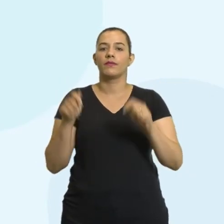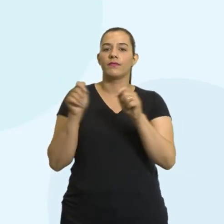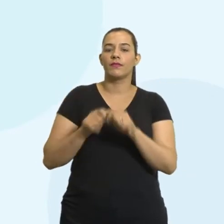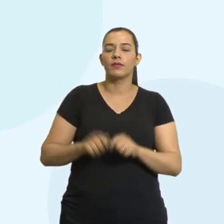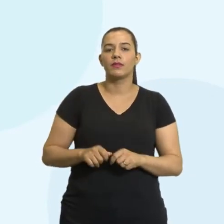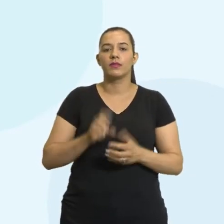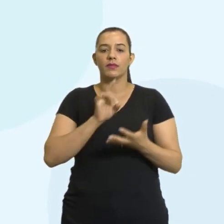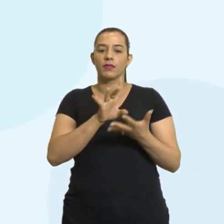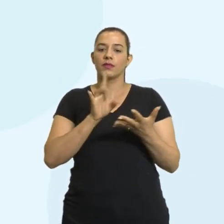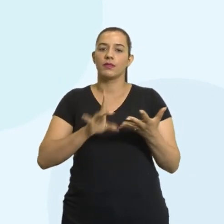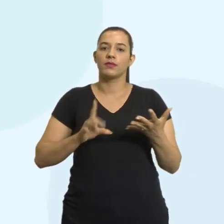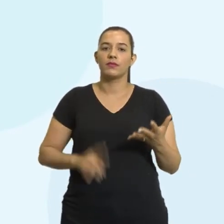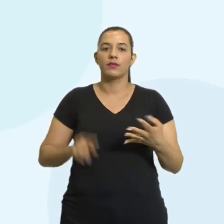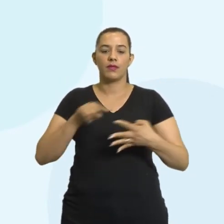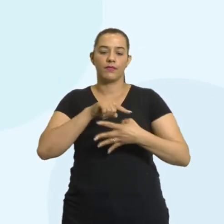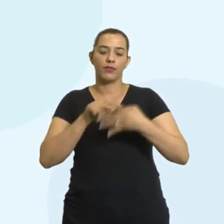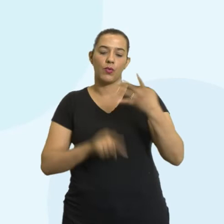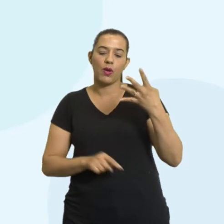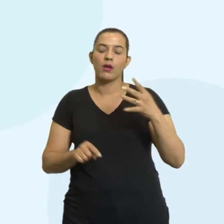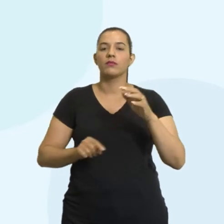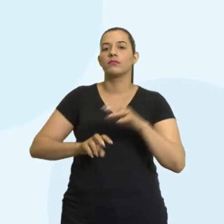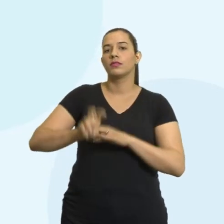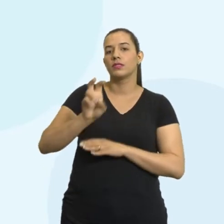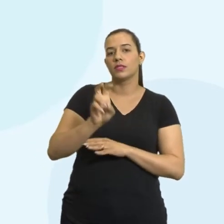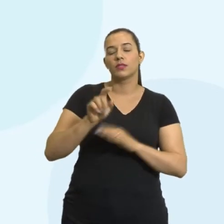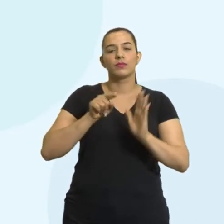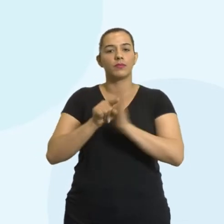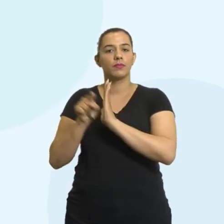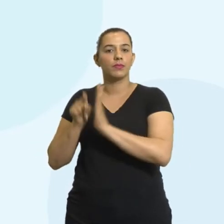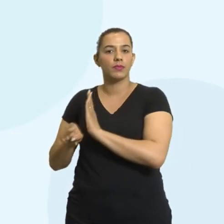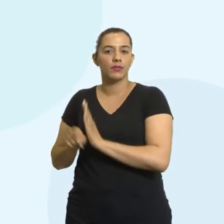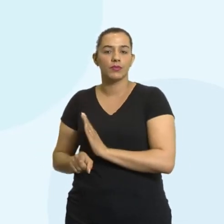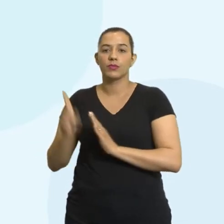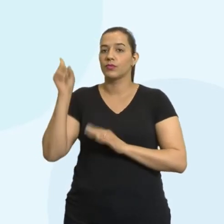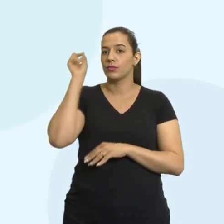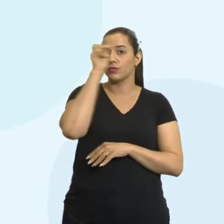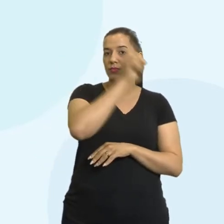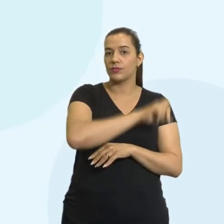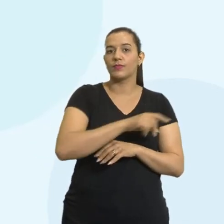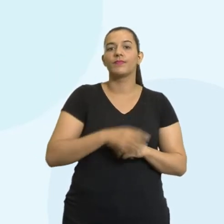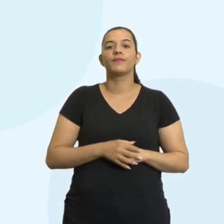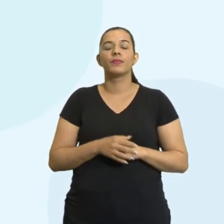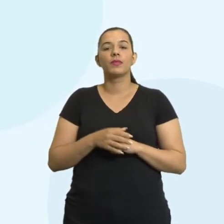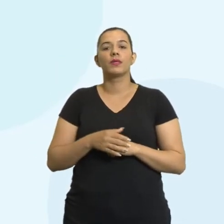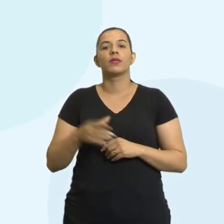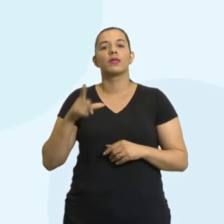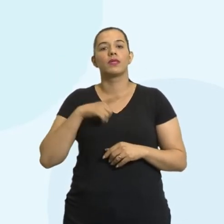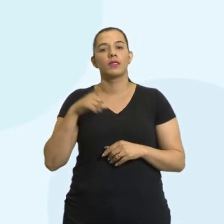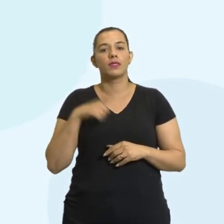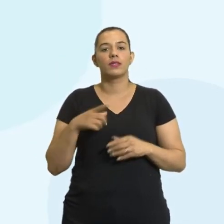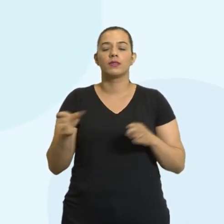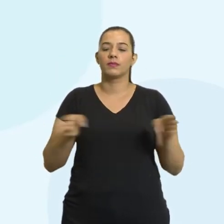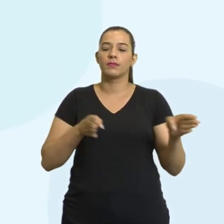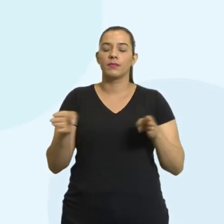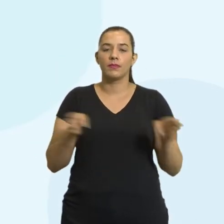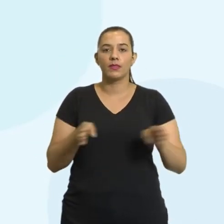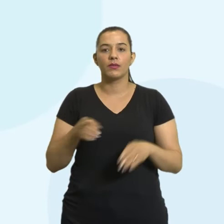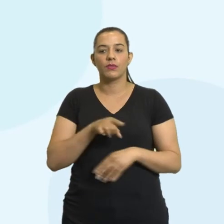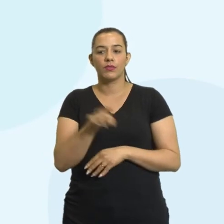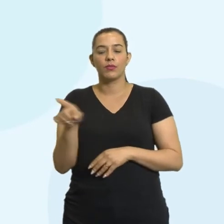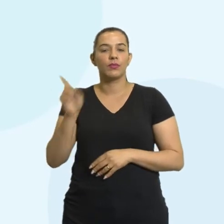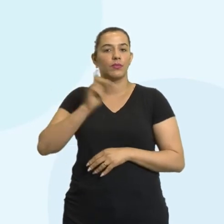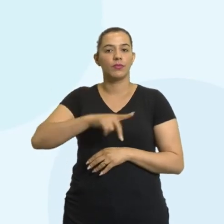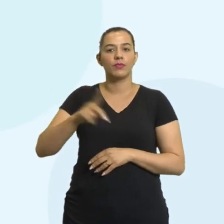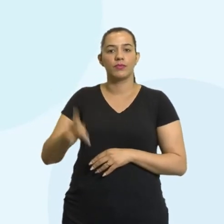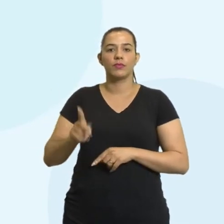levantar, e a gente colocou 4 ou 5 questões desafiadoras. E nisso, né, nesse meio tempo, o professor, ele vai fazendo